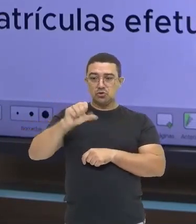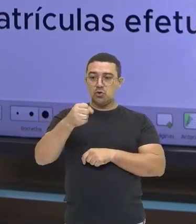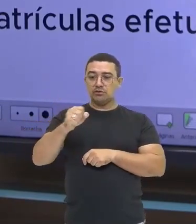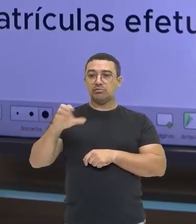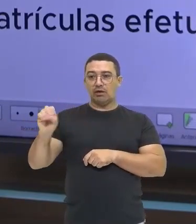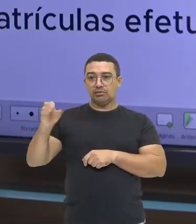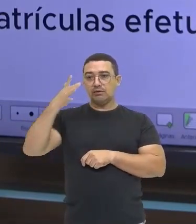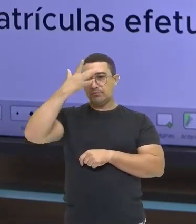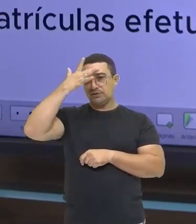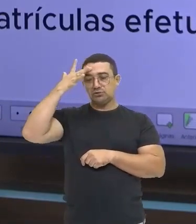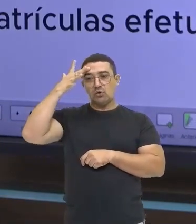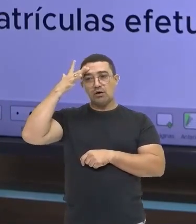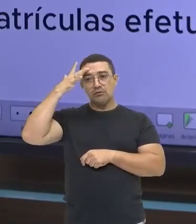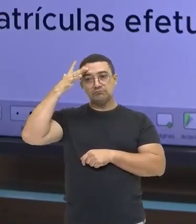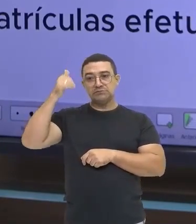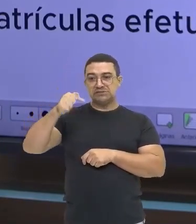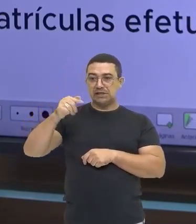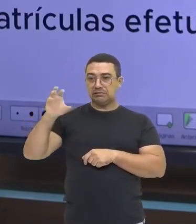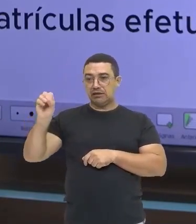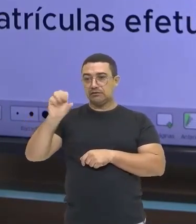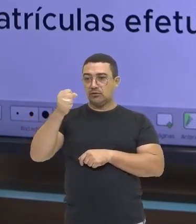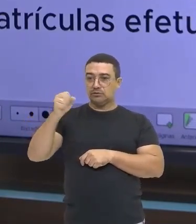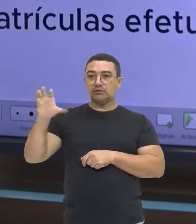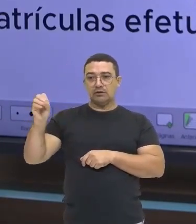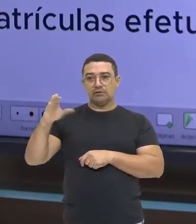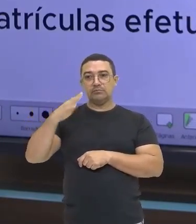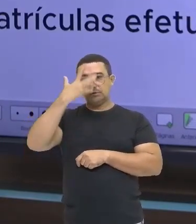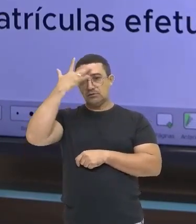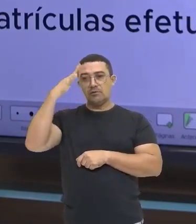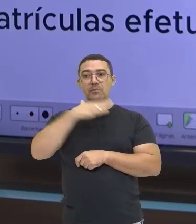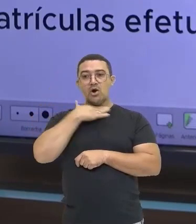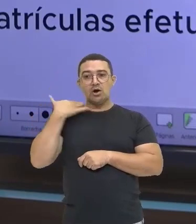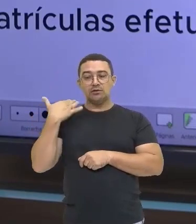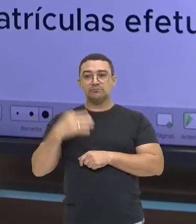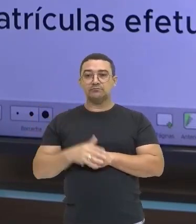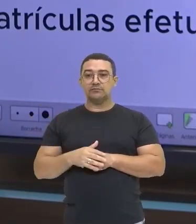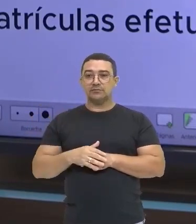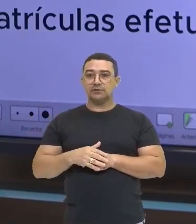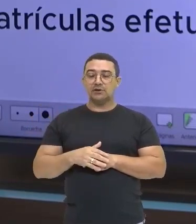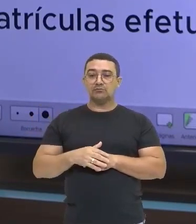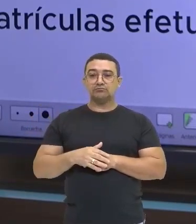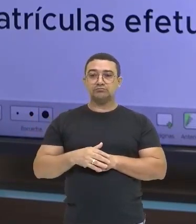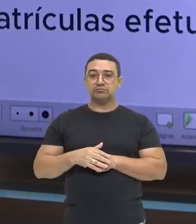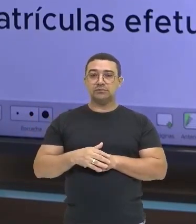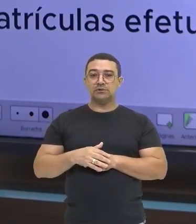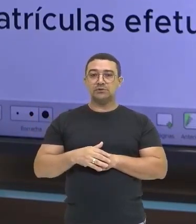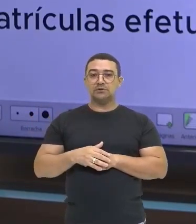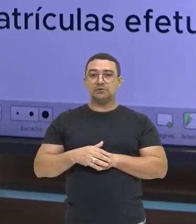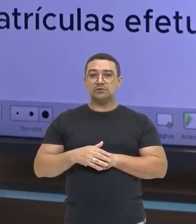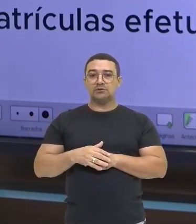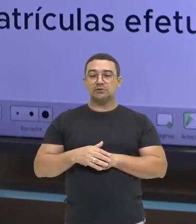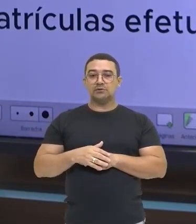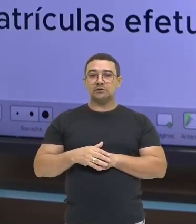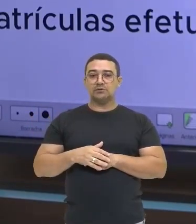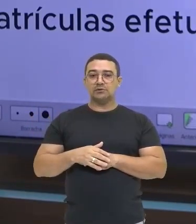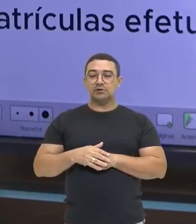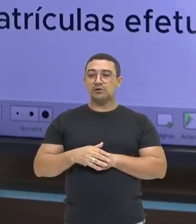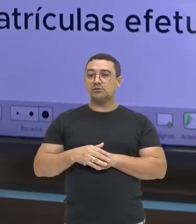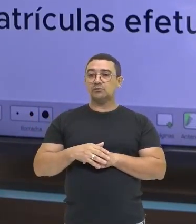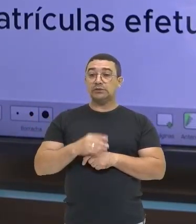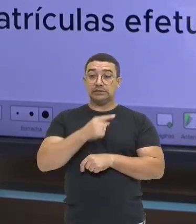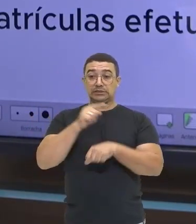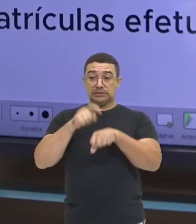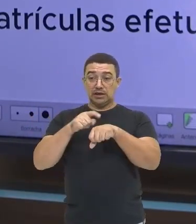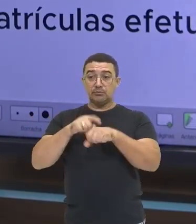que isso significa dizer? O que é a expectativa de vida? É o tempo que uma pessoa o tempo que se espera que uma